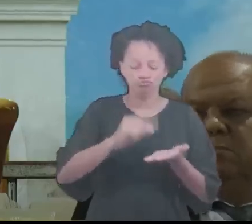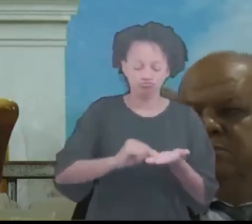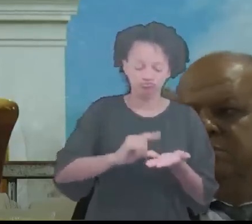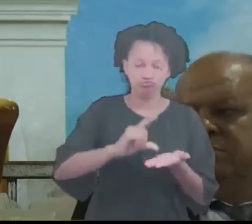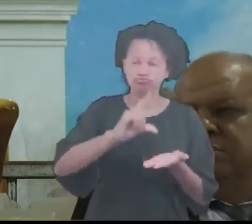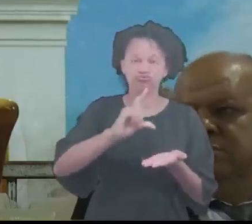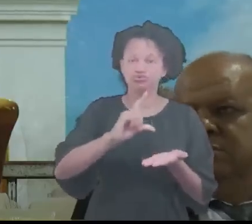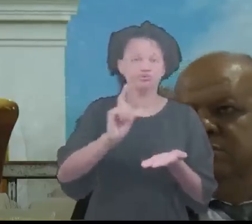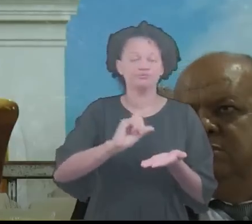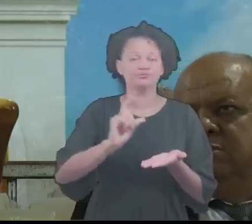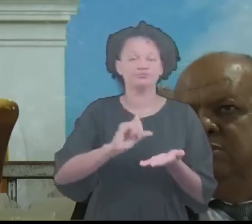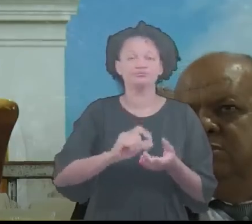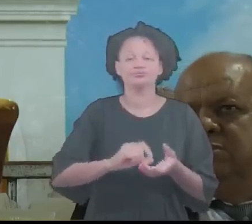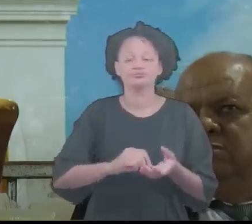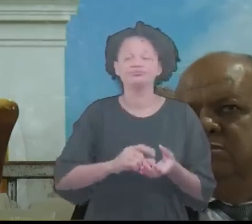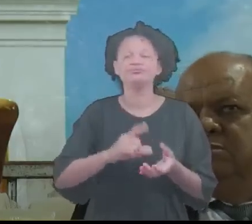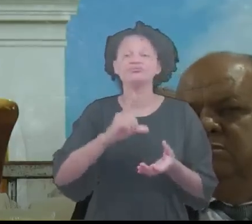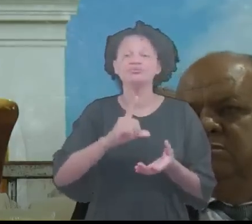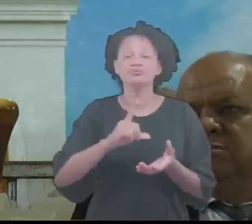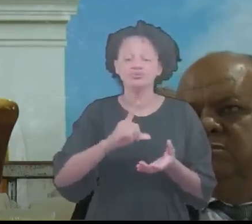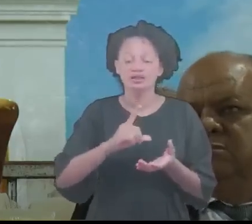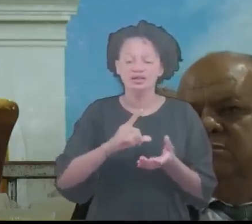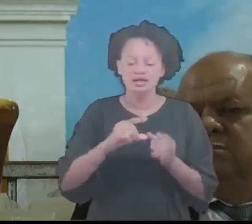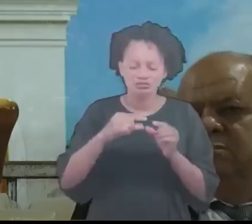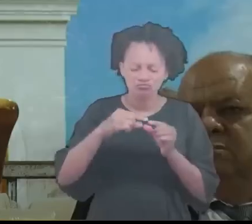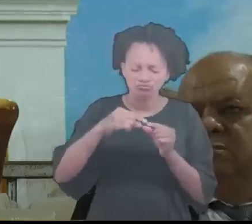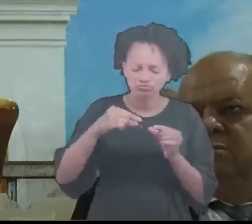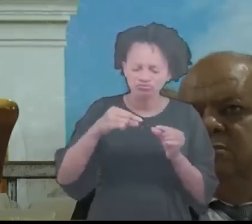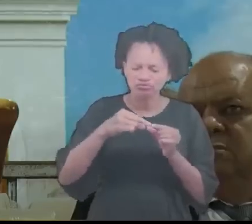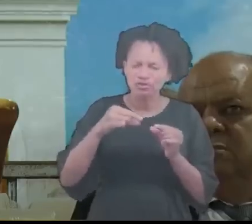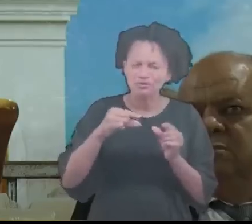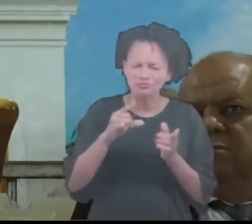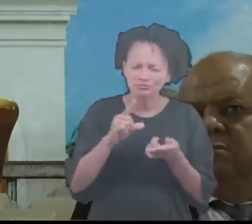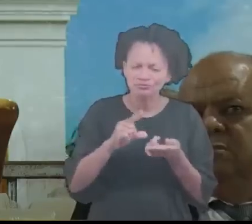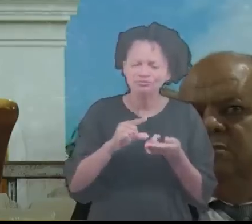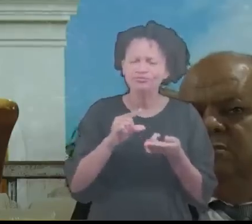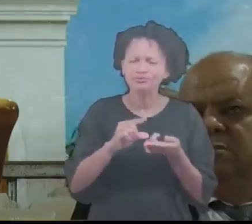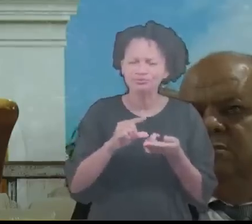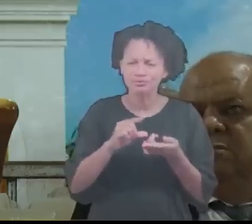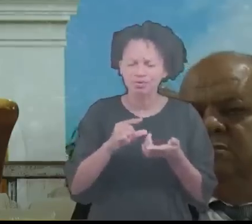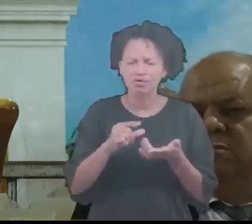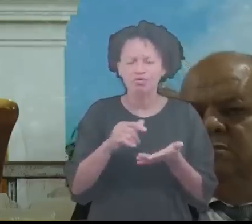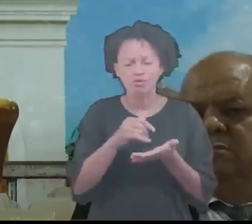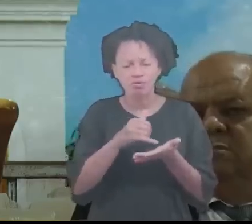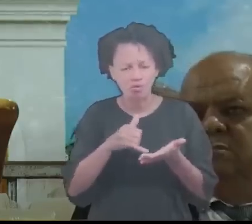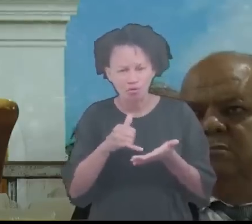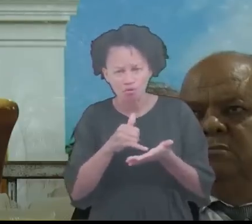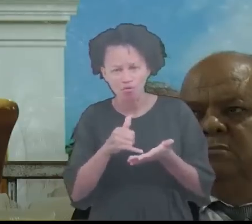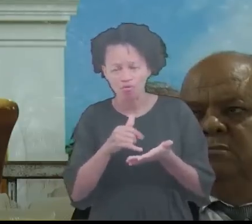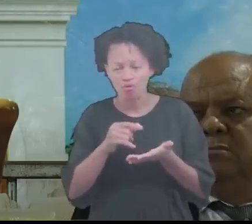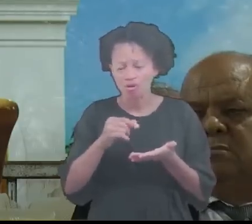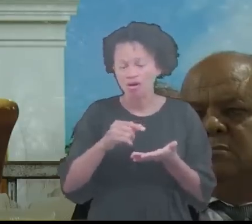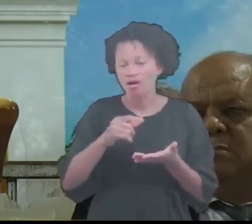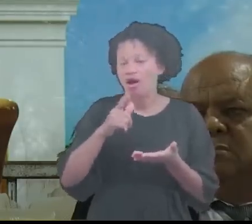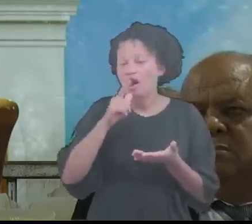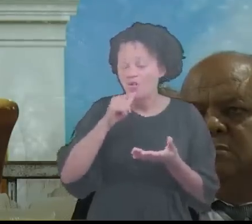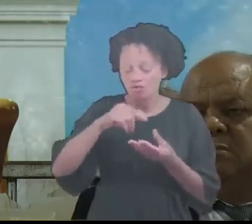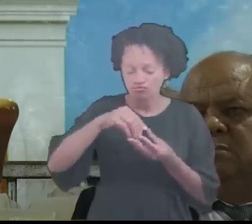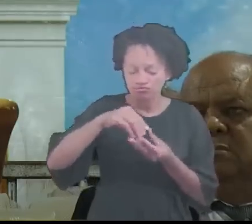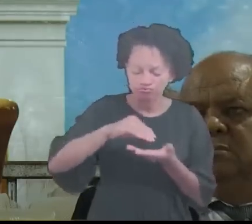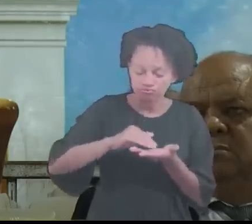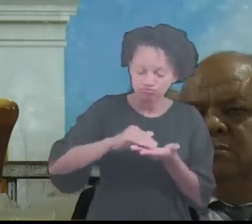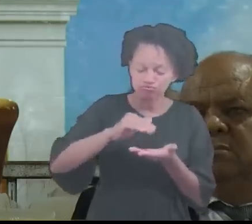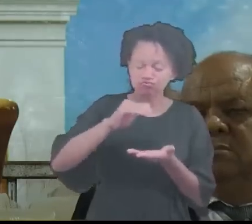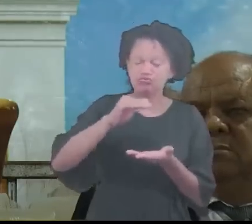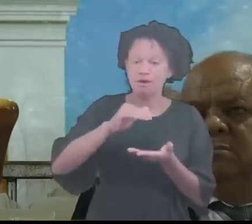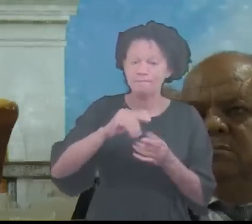dos perfumes, eles eram em sachês. Aleluia! Uns eram em líquido, mas uma grande